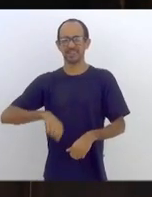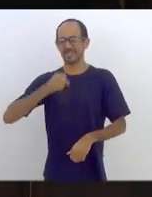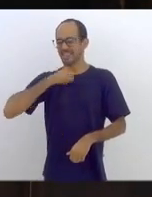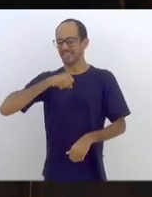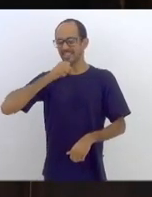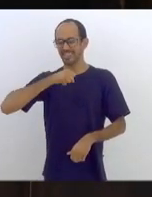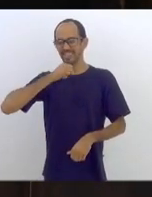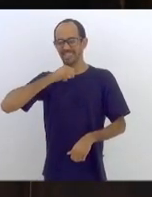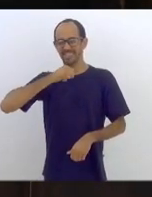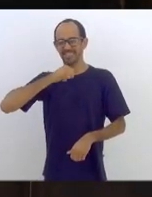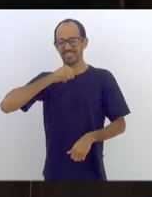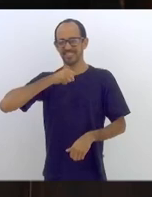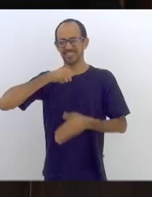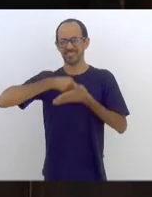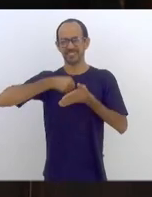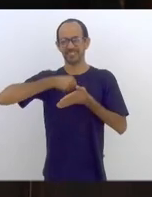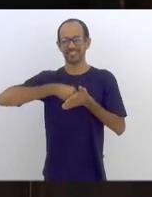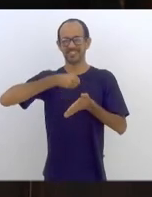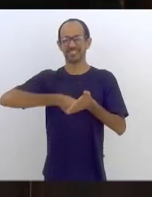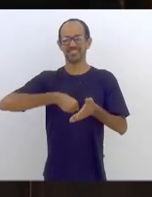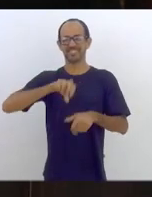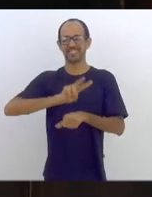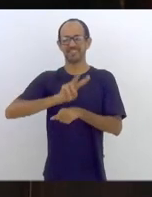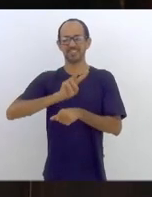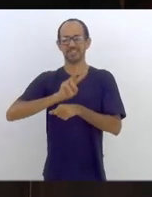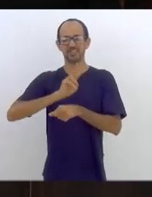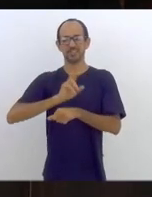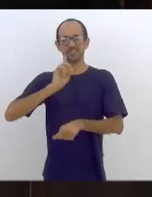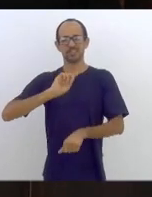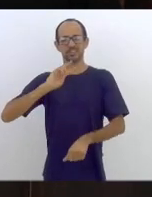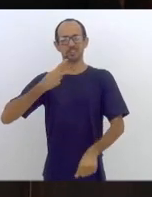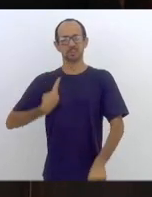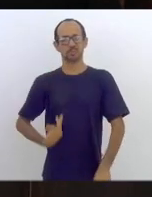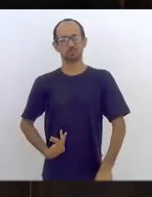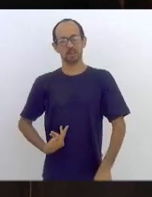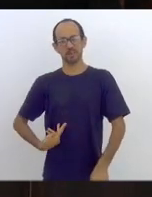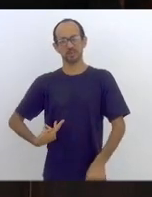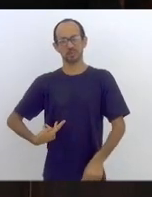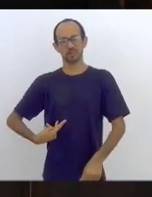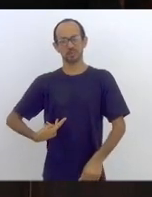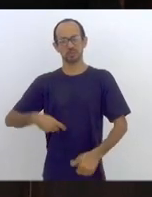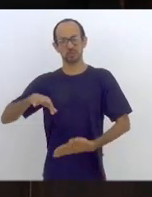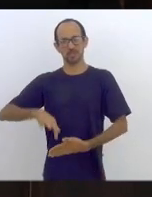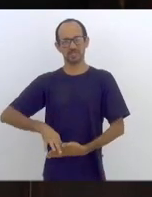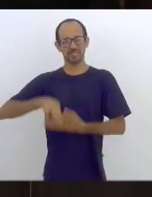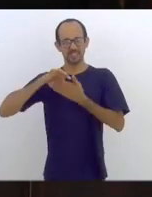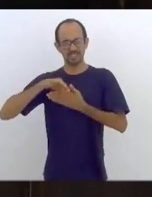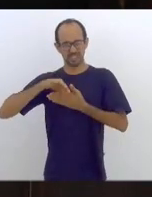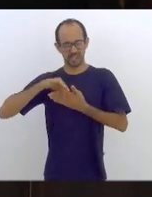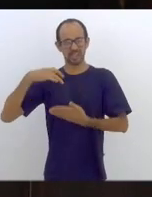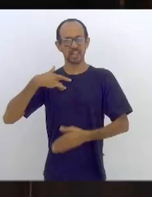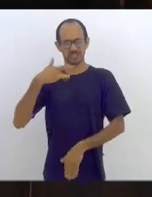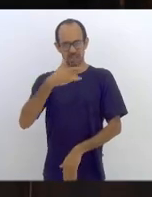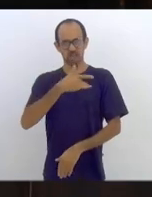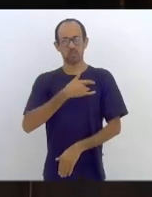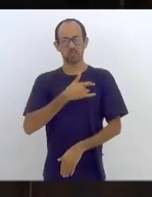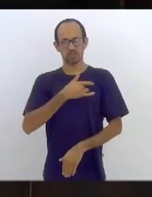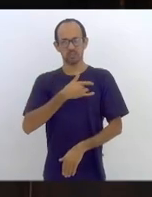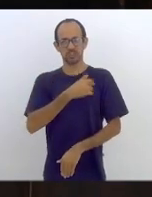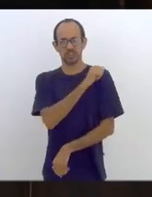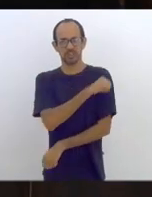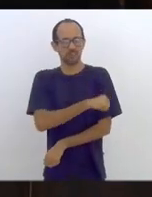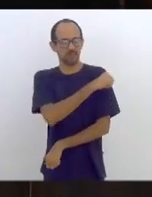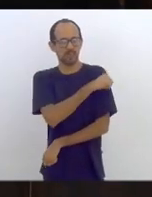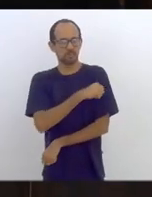ativistas, defensora dos direitos humanos, ativista da saúde, enfermeira